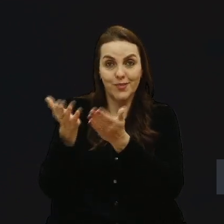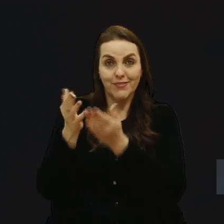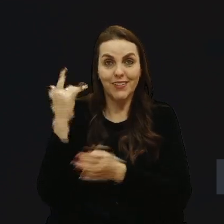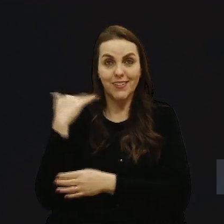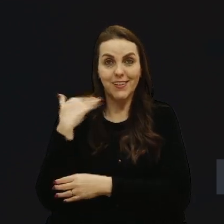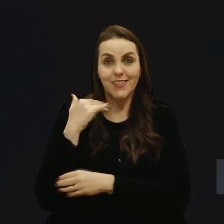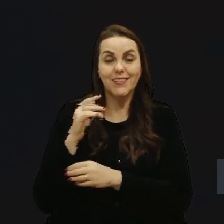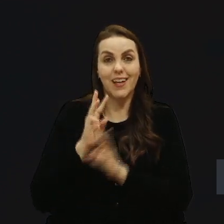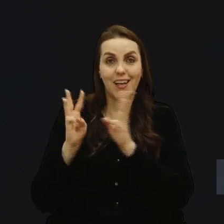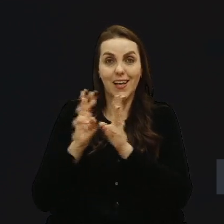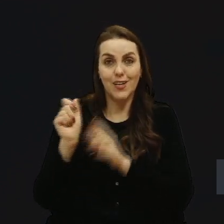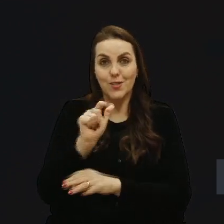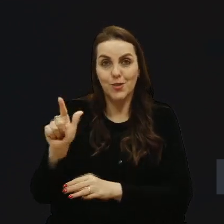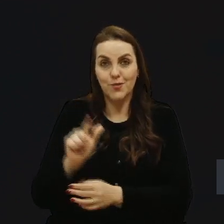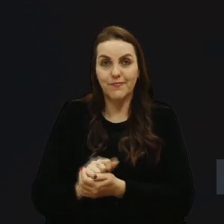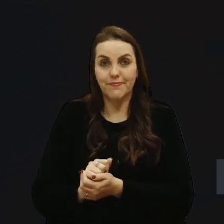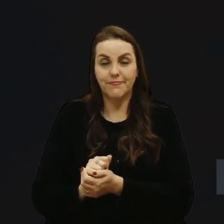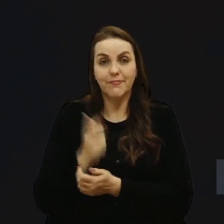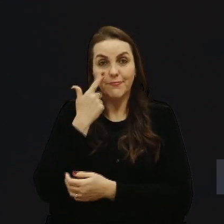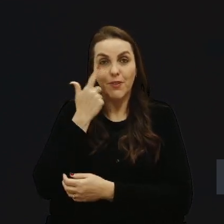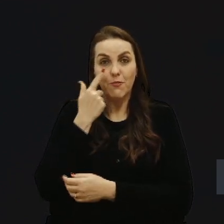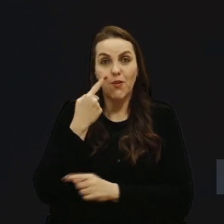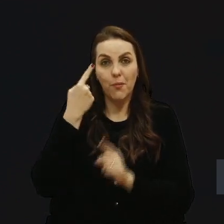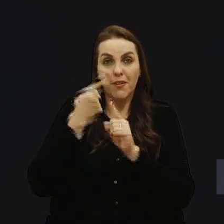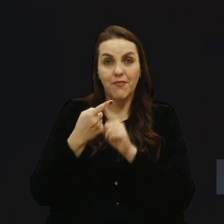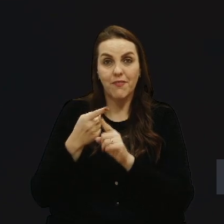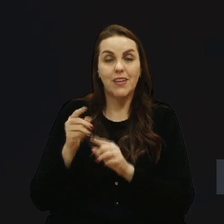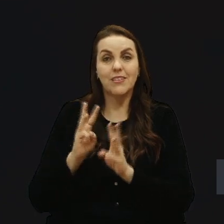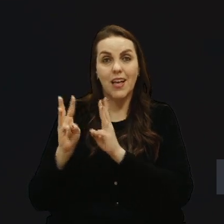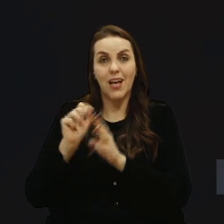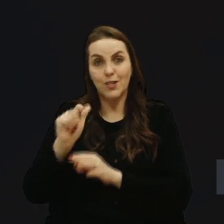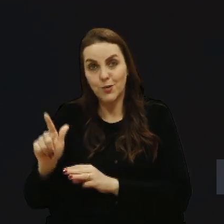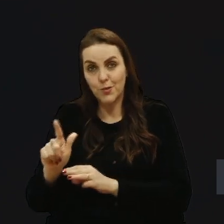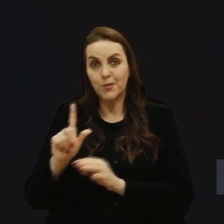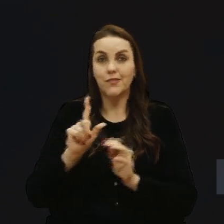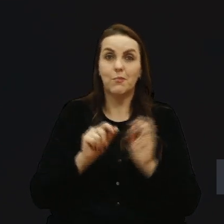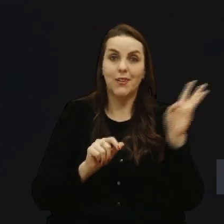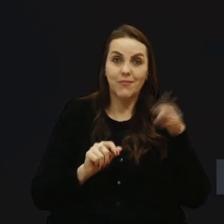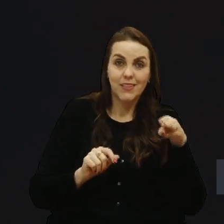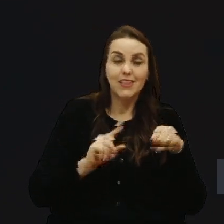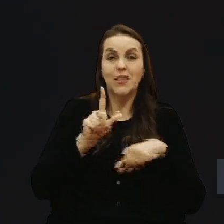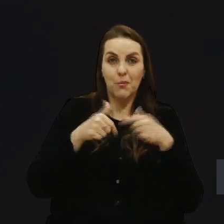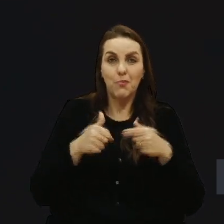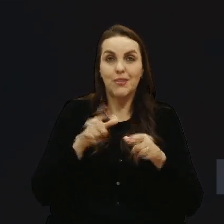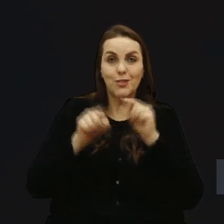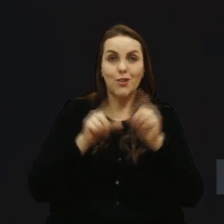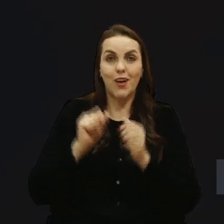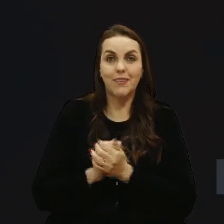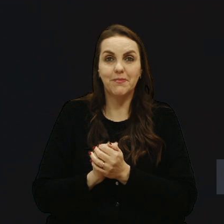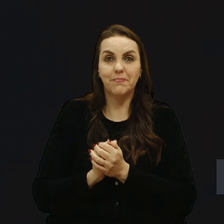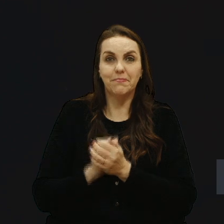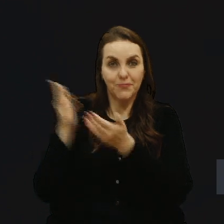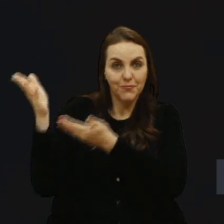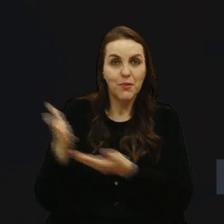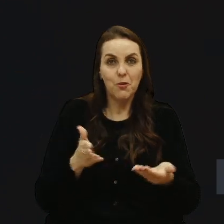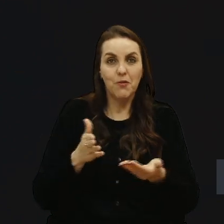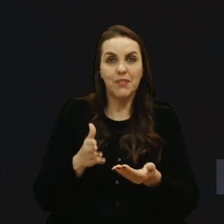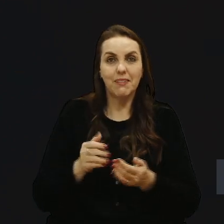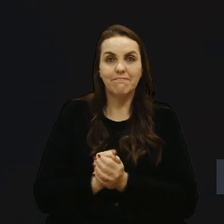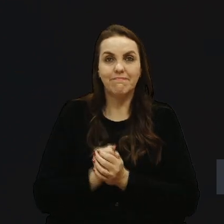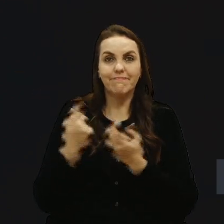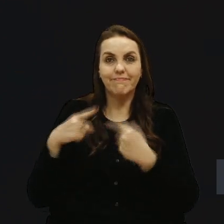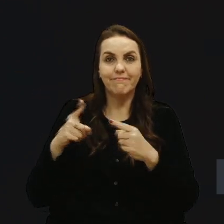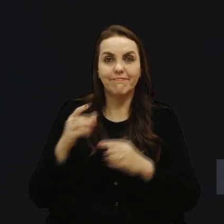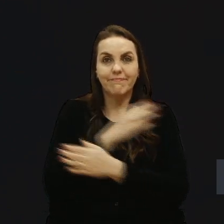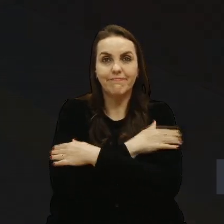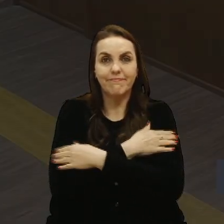querer que ele venha aqui uma vez de ônibus e outra vez de Azulzinho e depois ele escolhe. Boa, vamos convidar ele. Então tá feito o desafio. Um abraço, boa semana